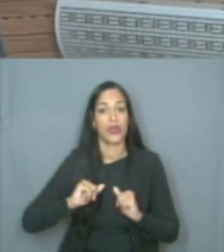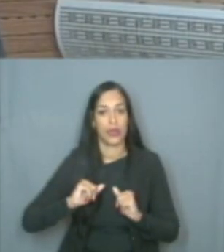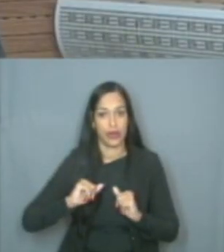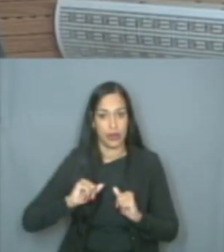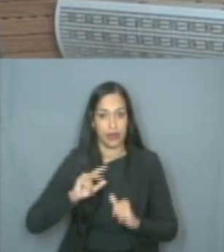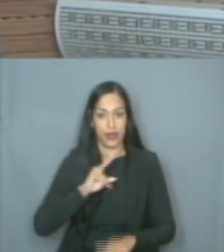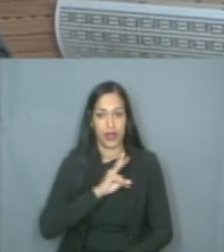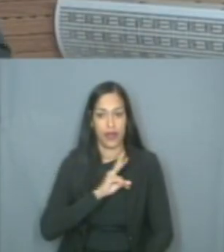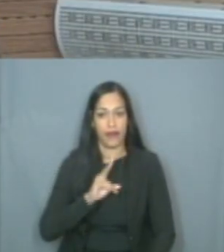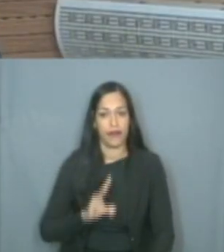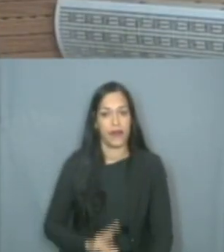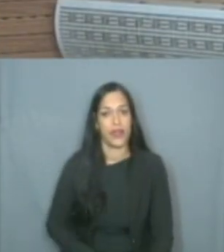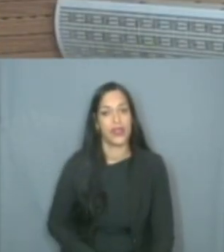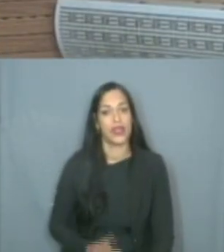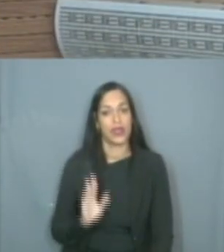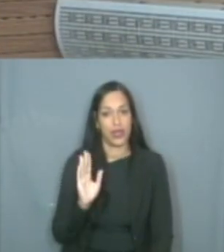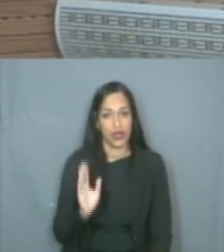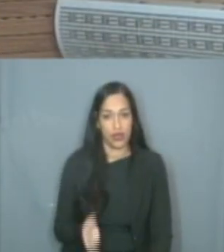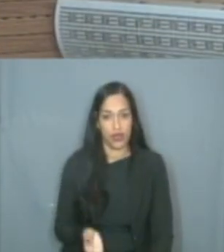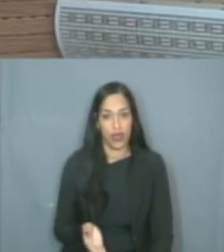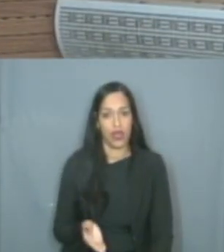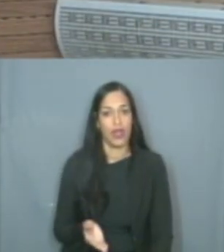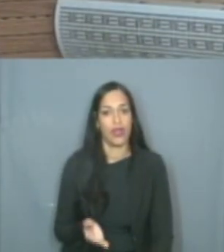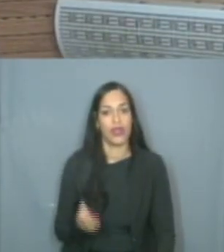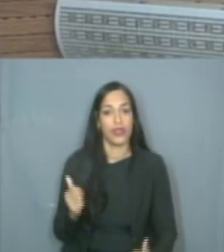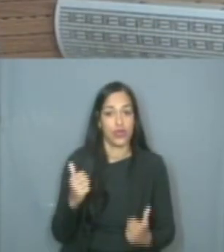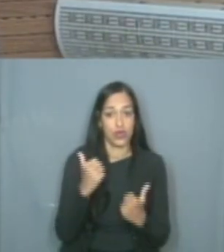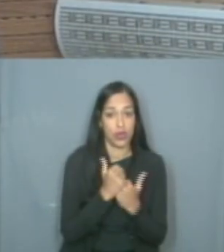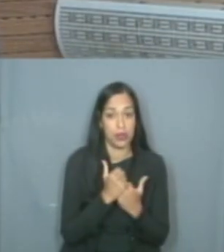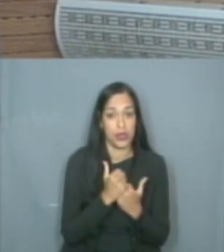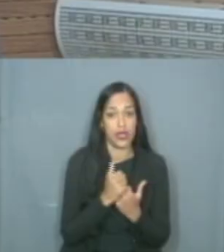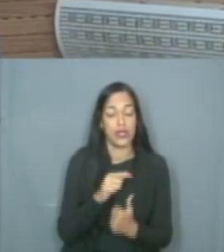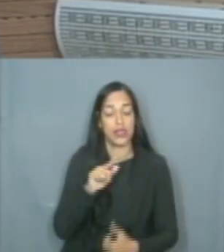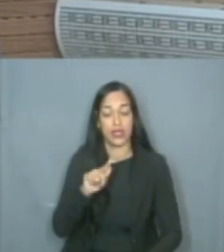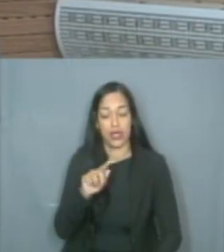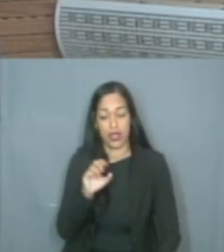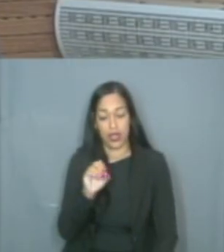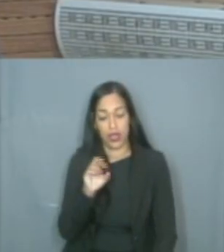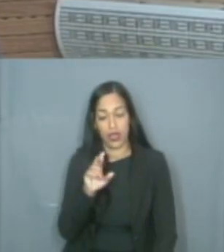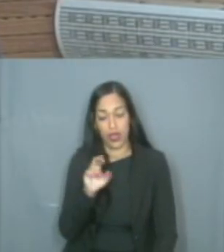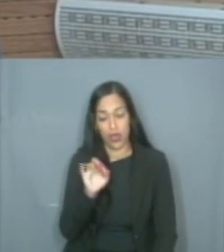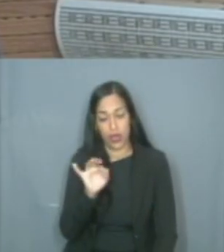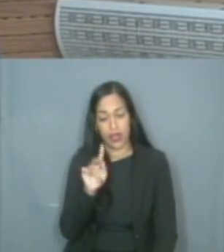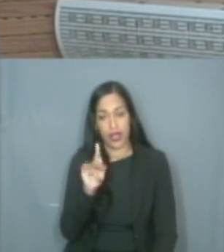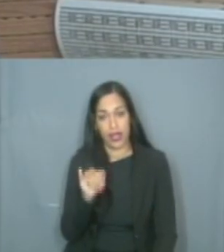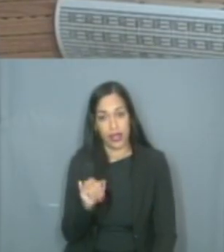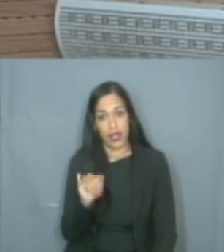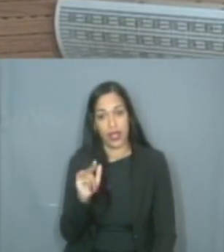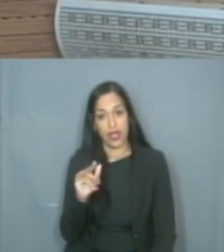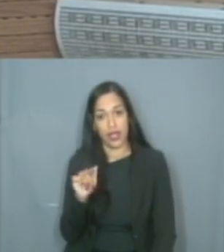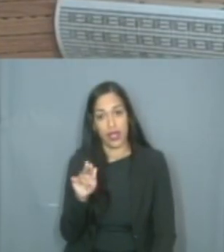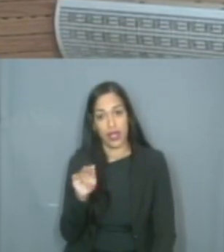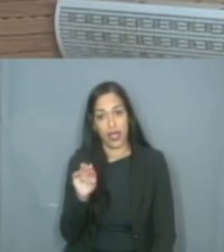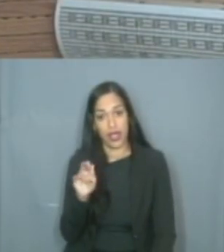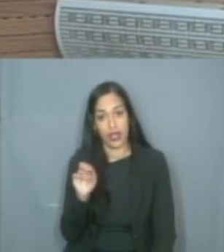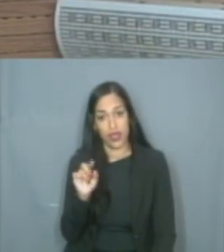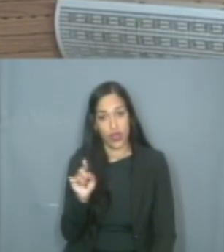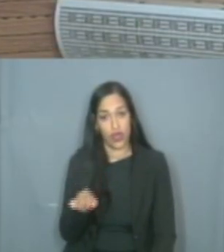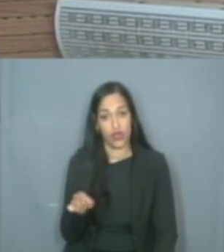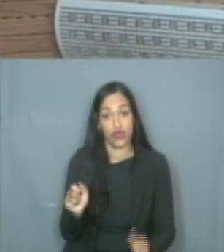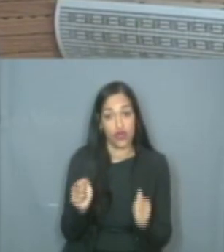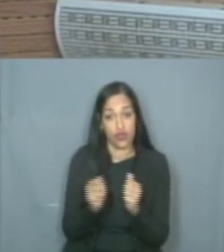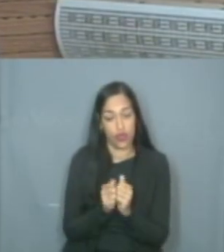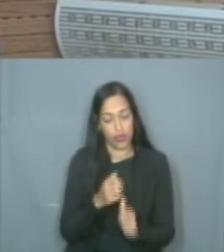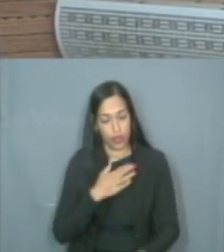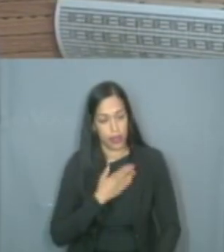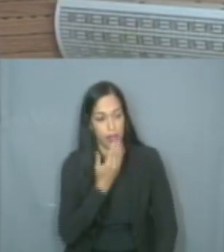correligionária, a vereadora, já foi vereadora dessa casa, suplente vereadora Gorete Queiroz. Gorete compôs comigo e com